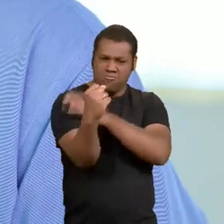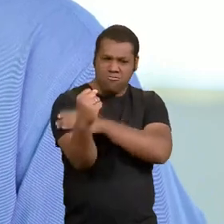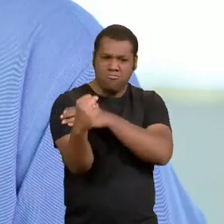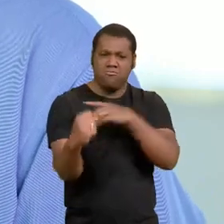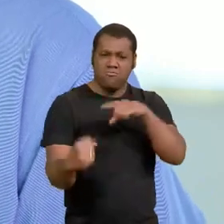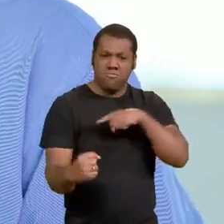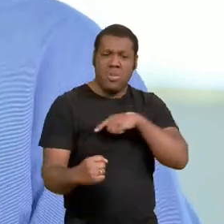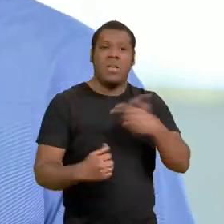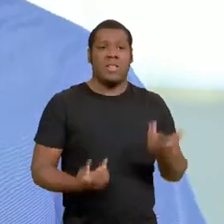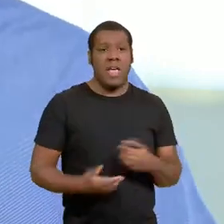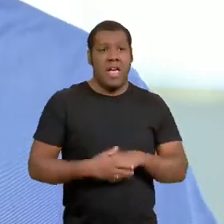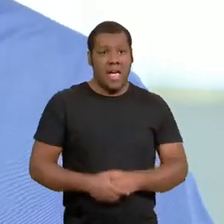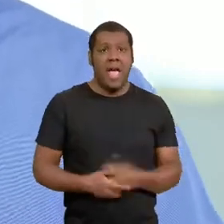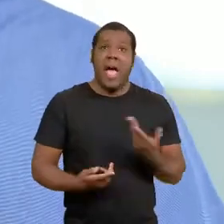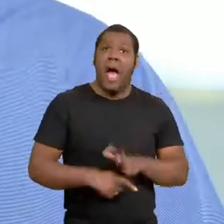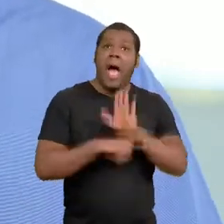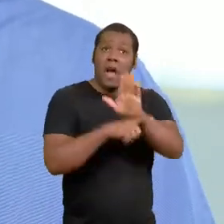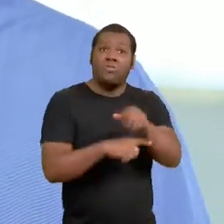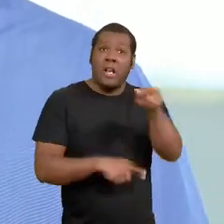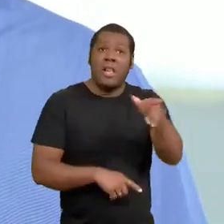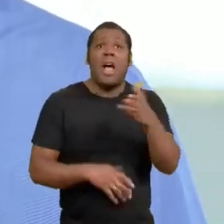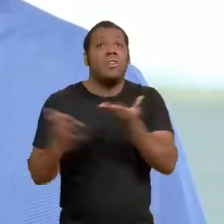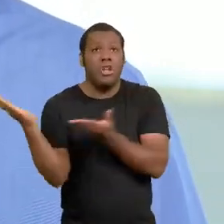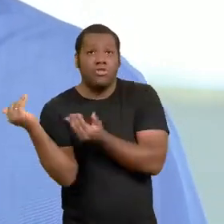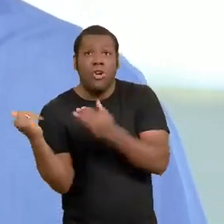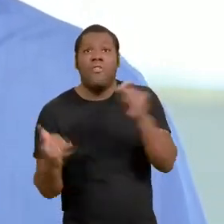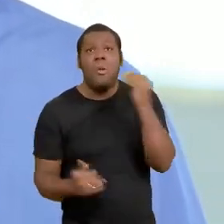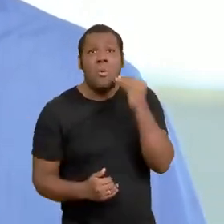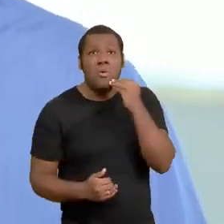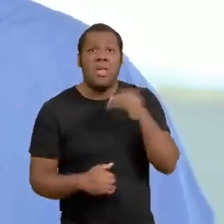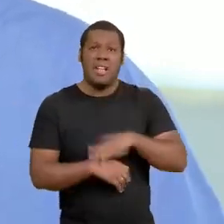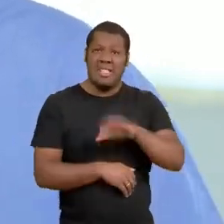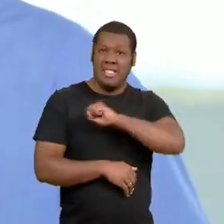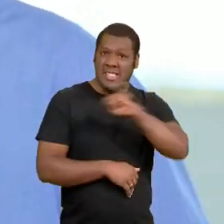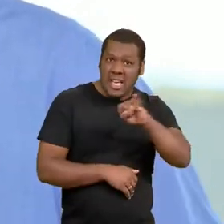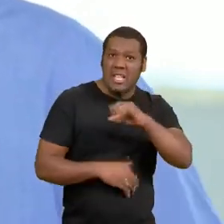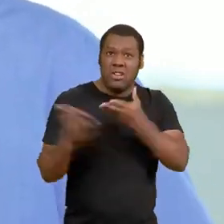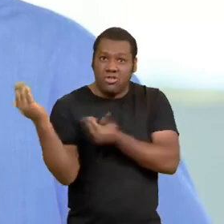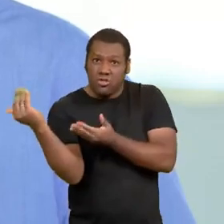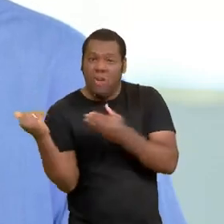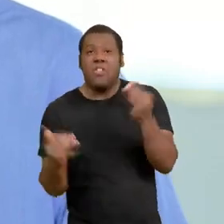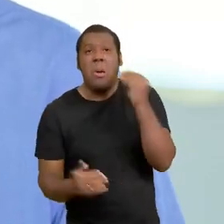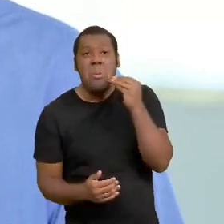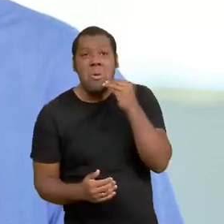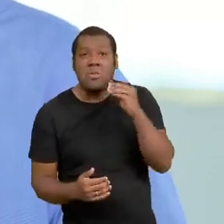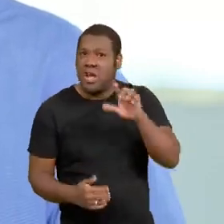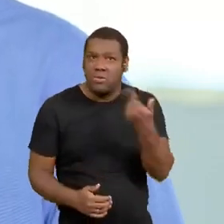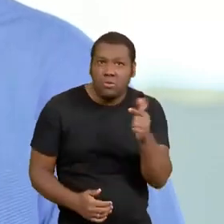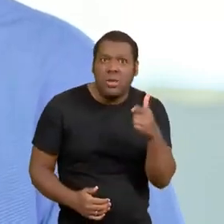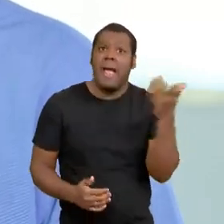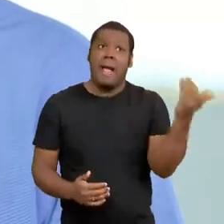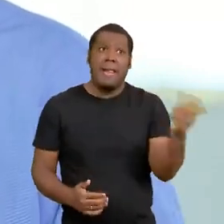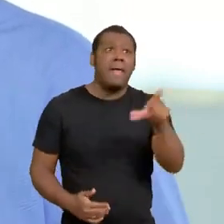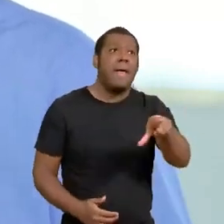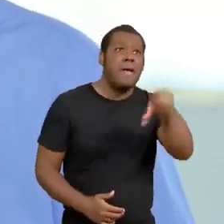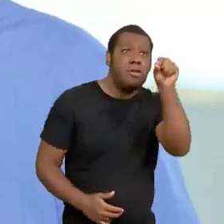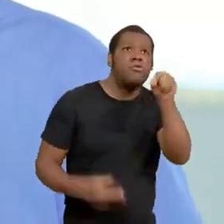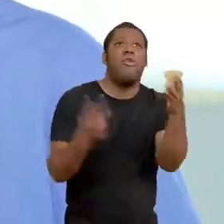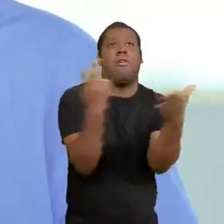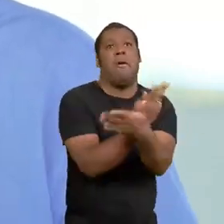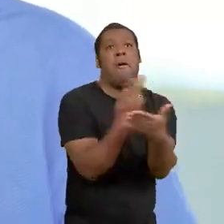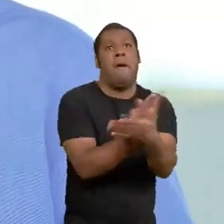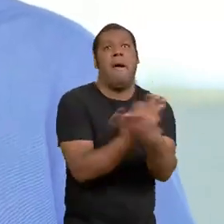lado errado. Então, o Estado precisa se preocupar com isso. Por isso é que tem a minha preocupação com a educação.